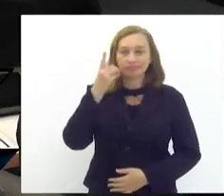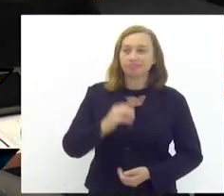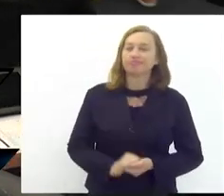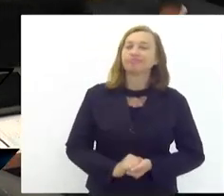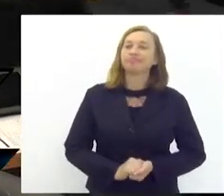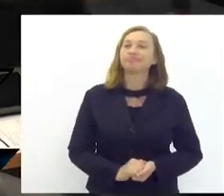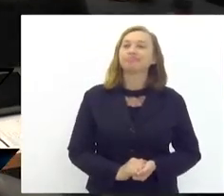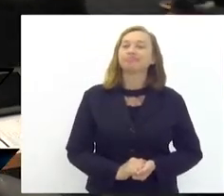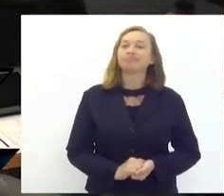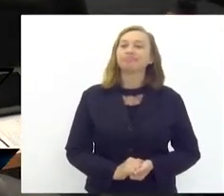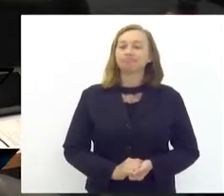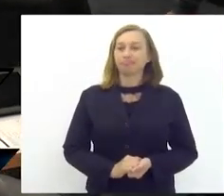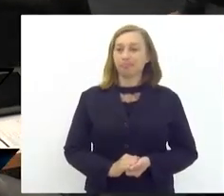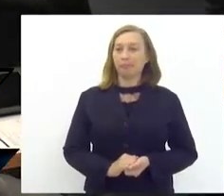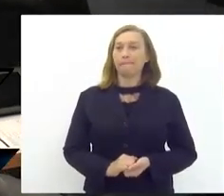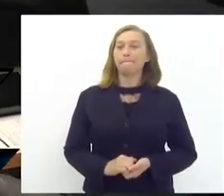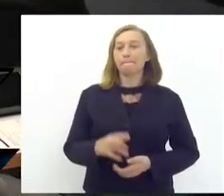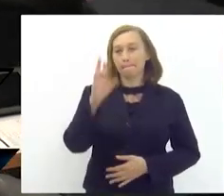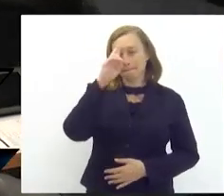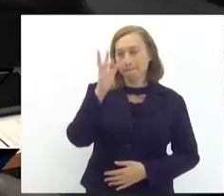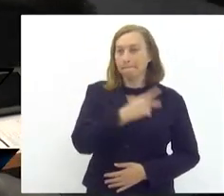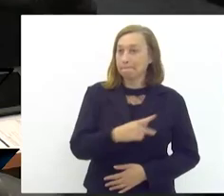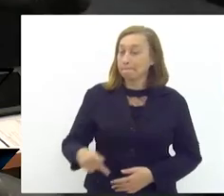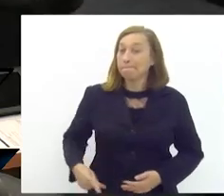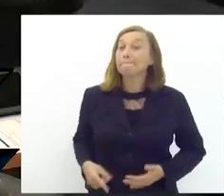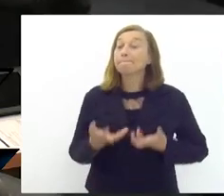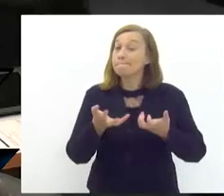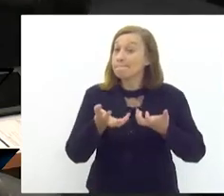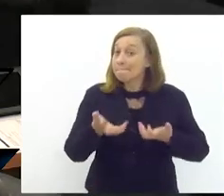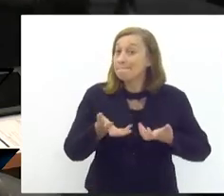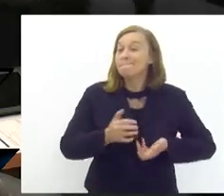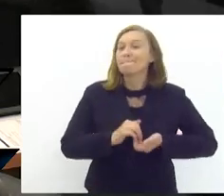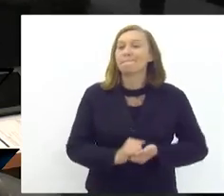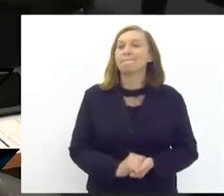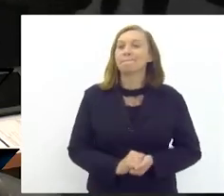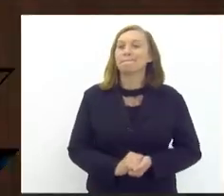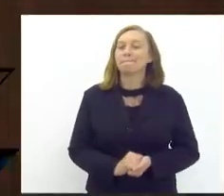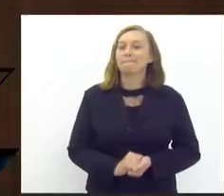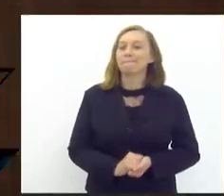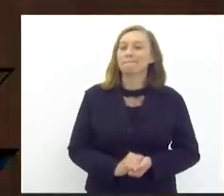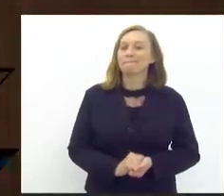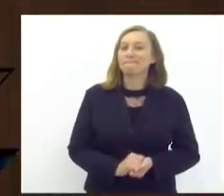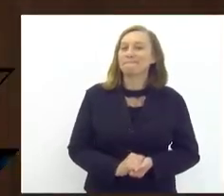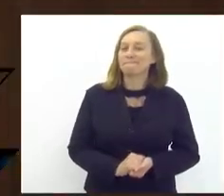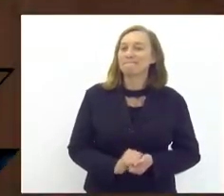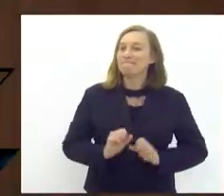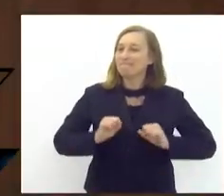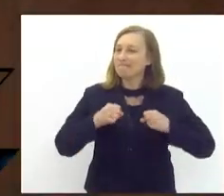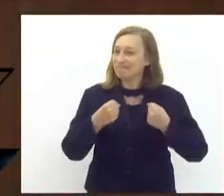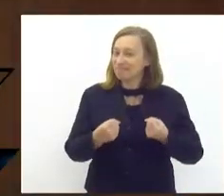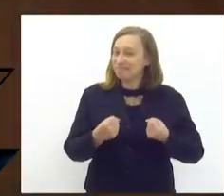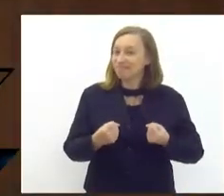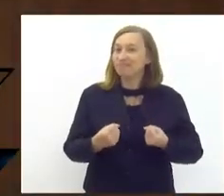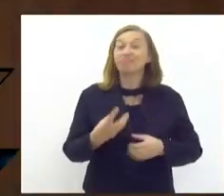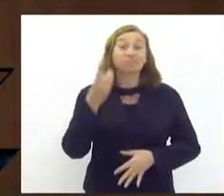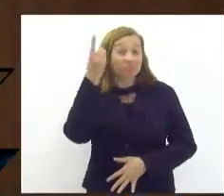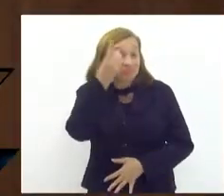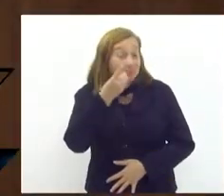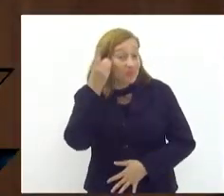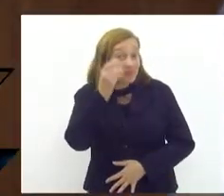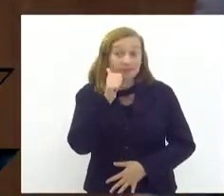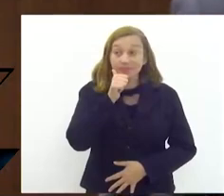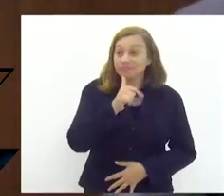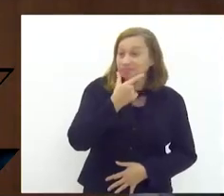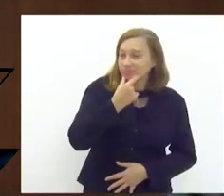Presidente queria que muito nitidamente defender para os deputados e deputados